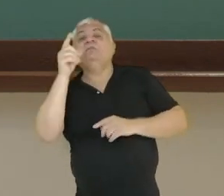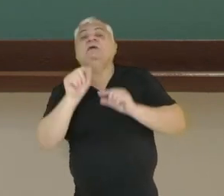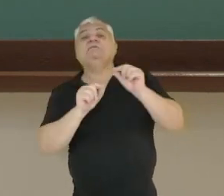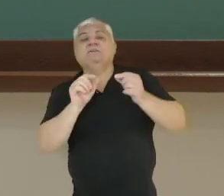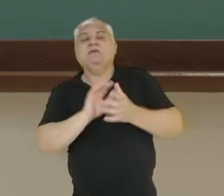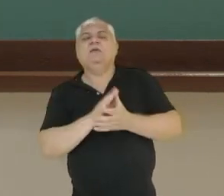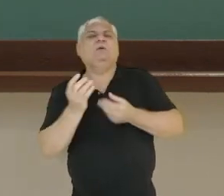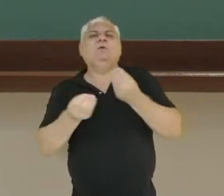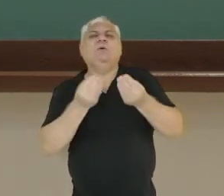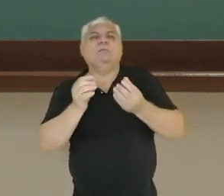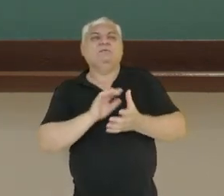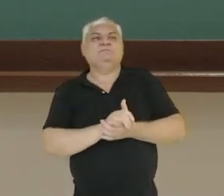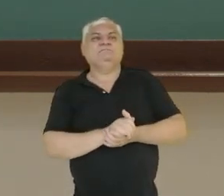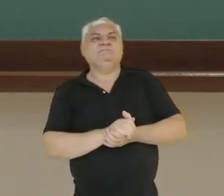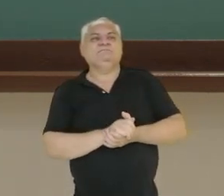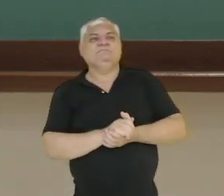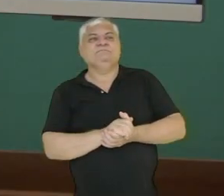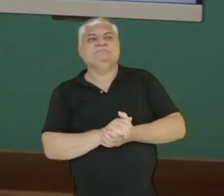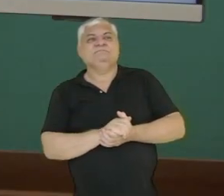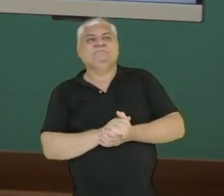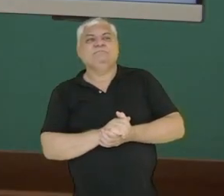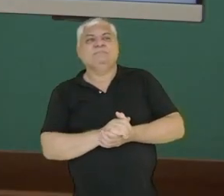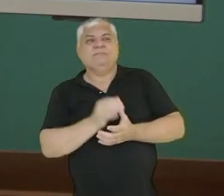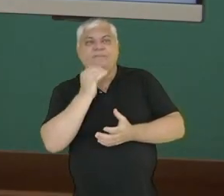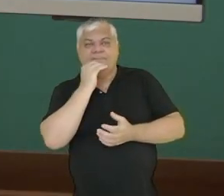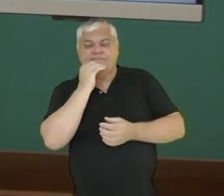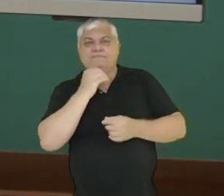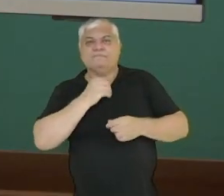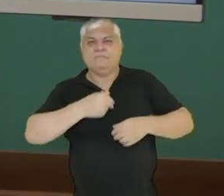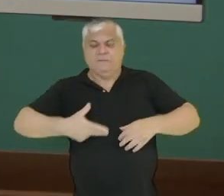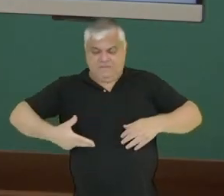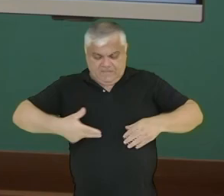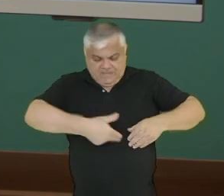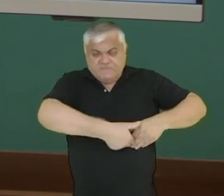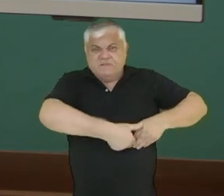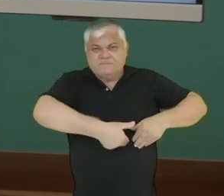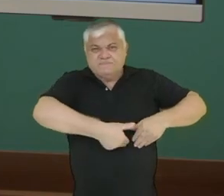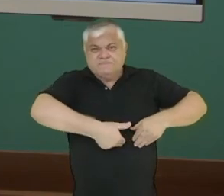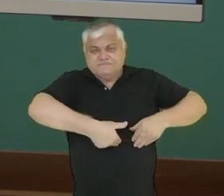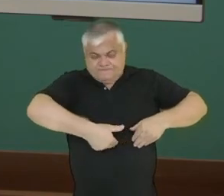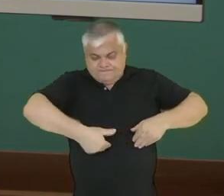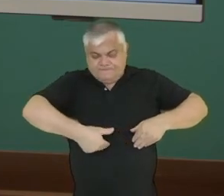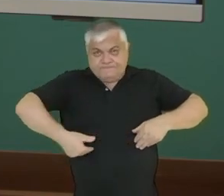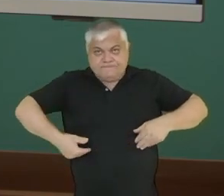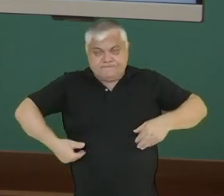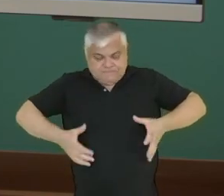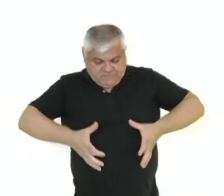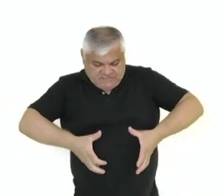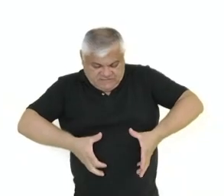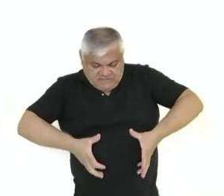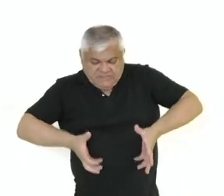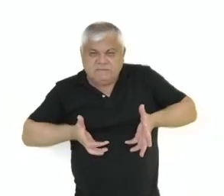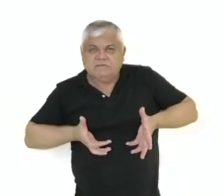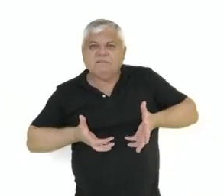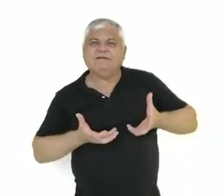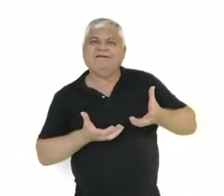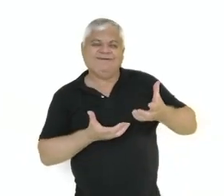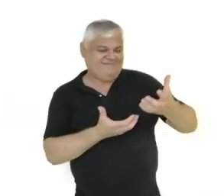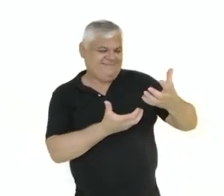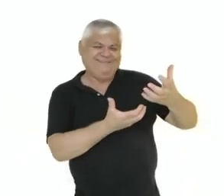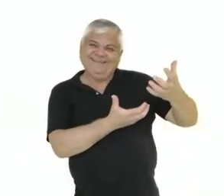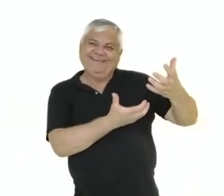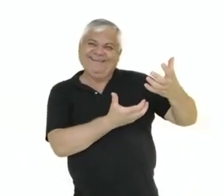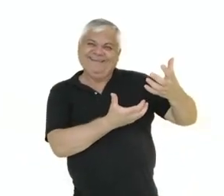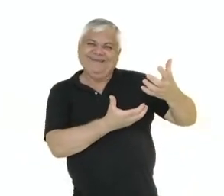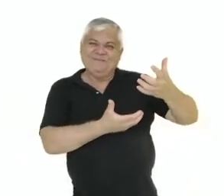cesariana? Como que ele é? Ele é feito um corte na barriga da mãe e é retirado o bebezinho, né, com o auxílio do